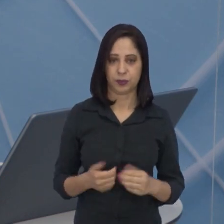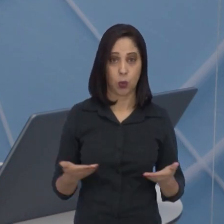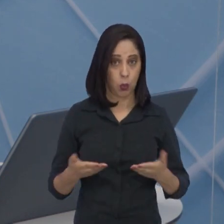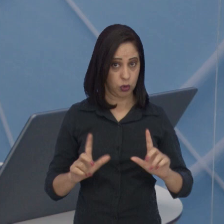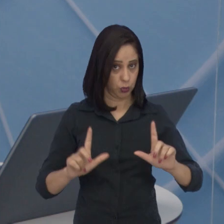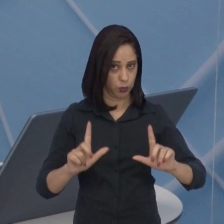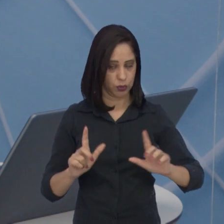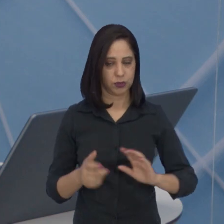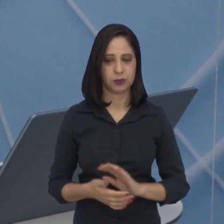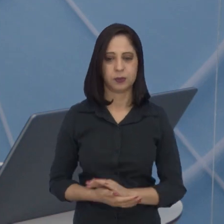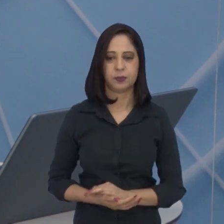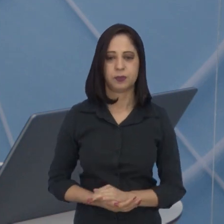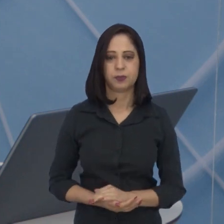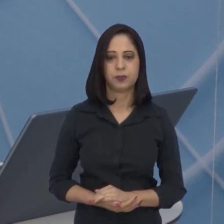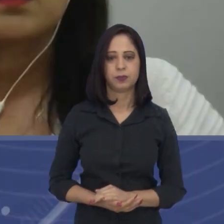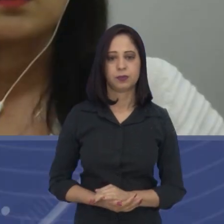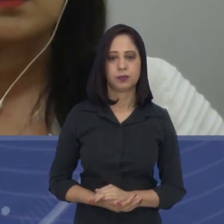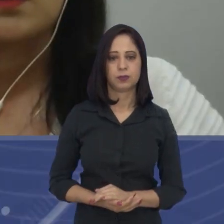no programa.